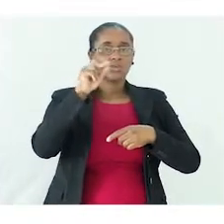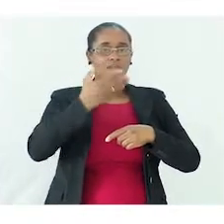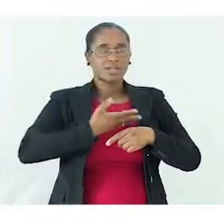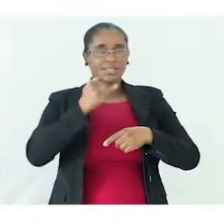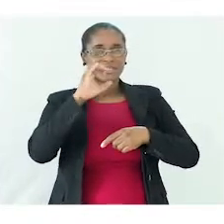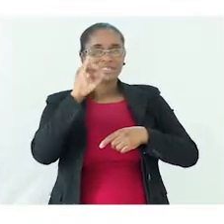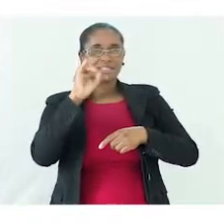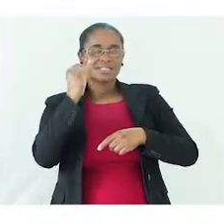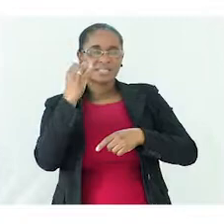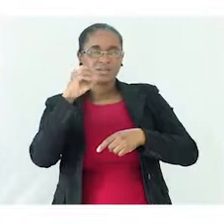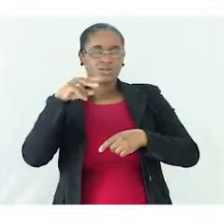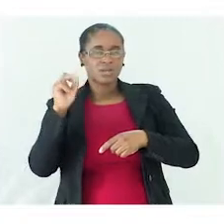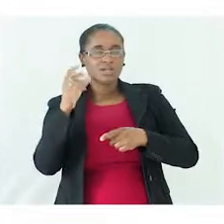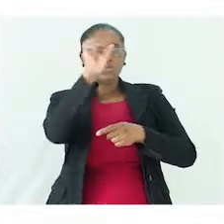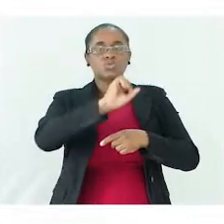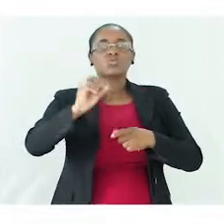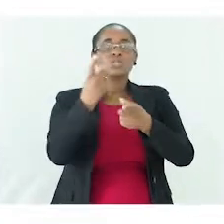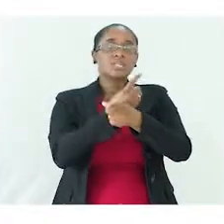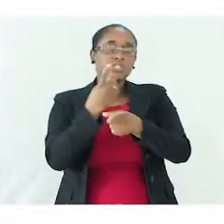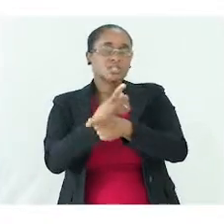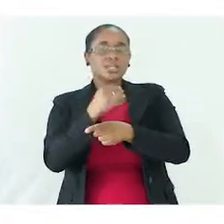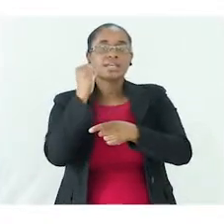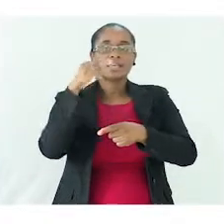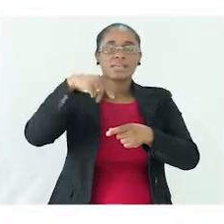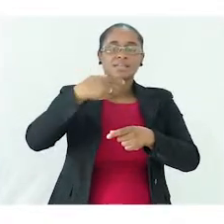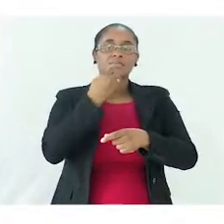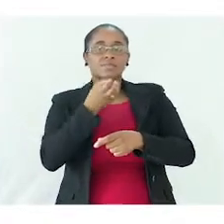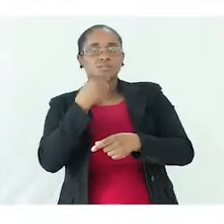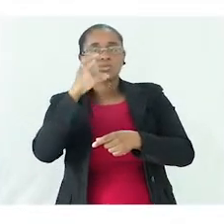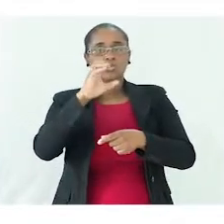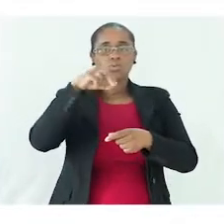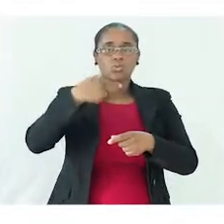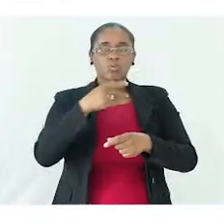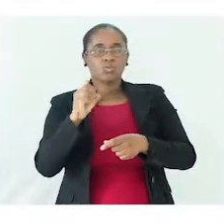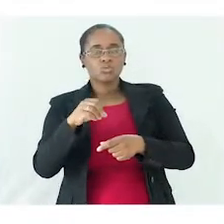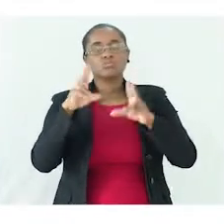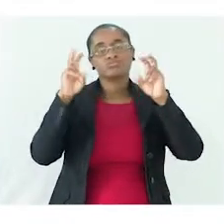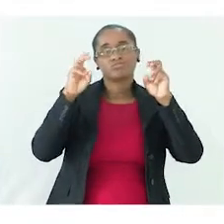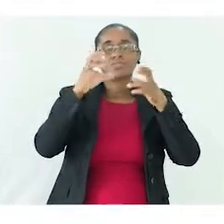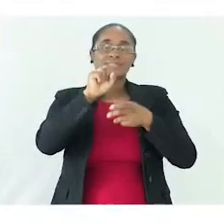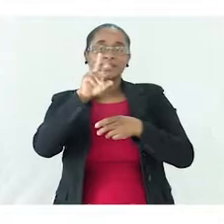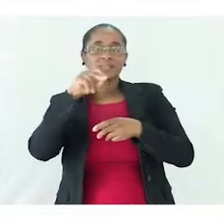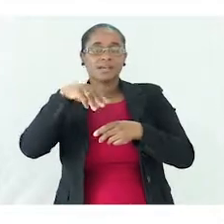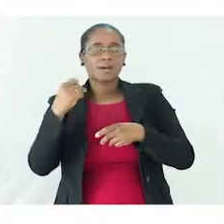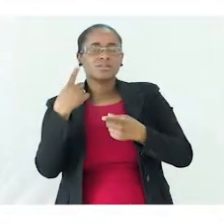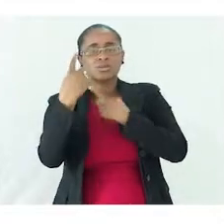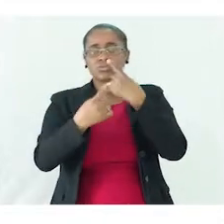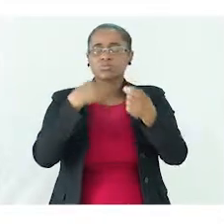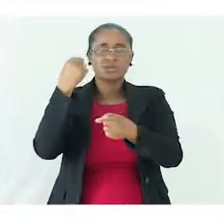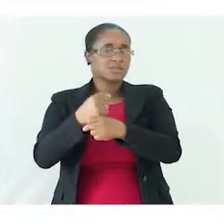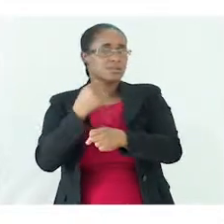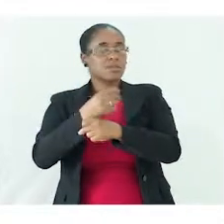suas características, interpretação do conto, conteúdos gramaticais e alguns exercícios